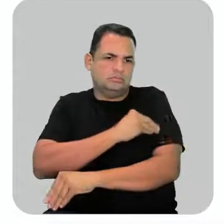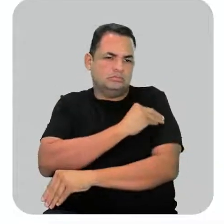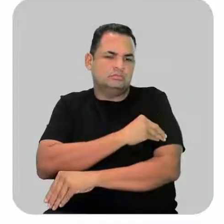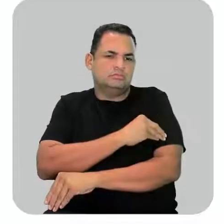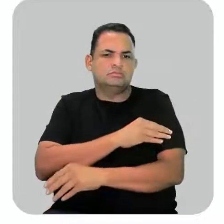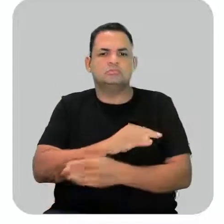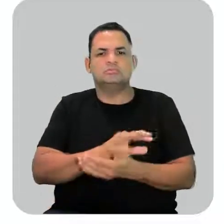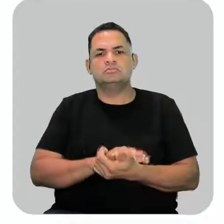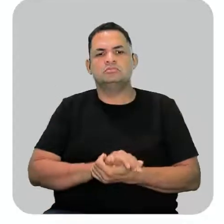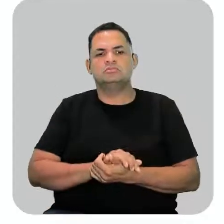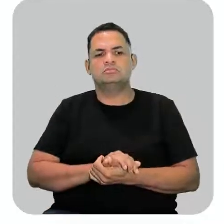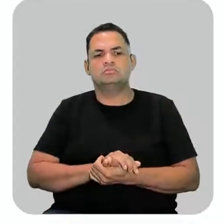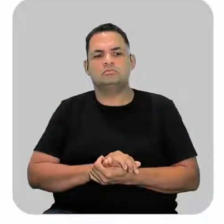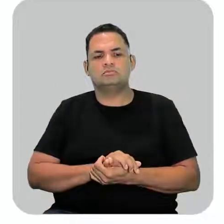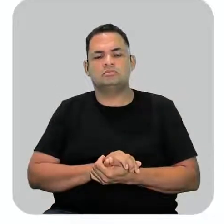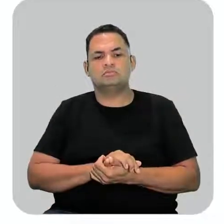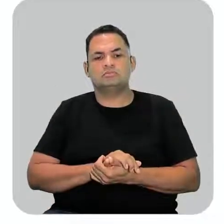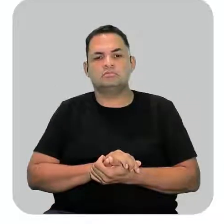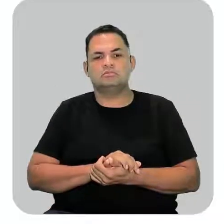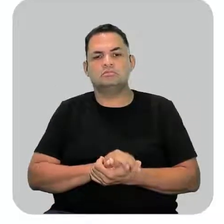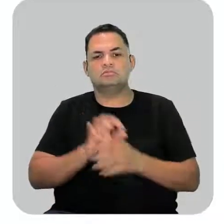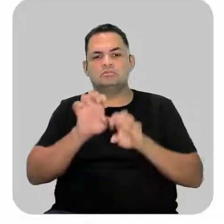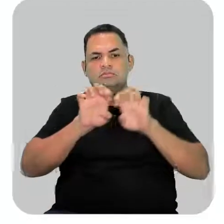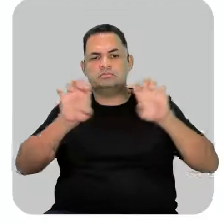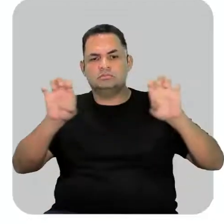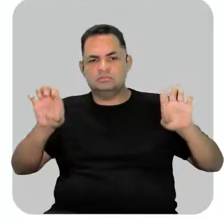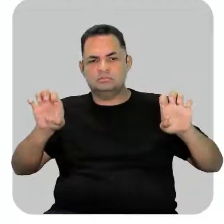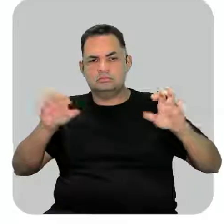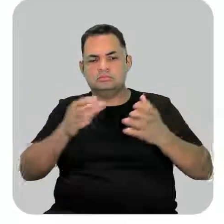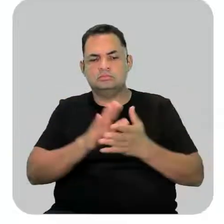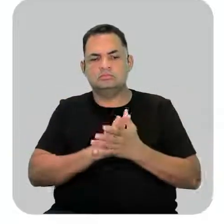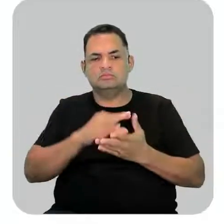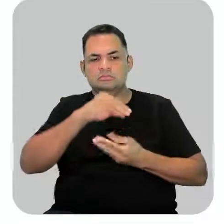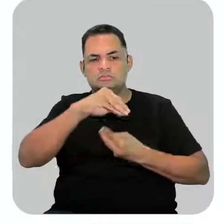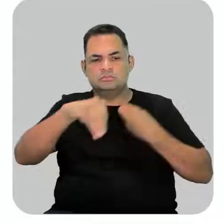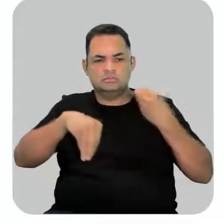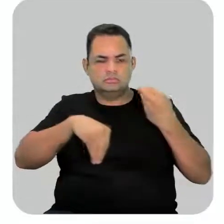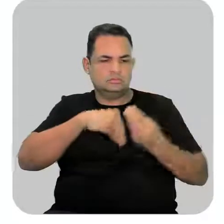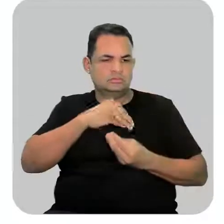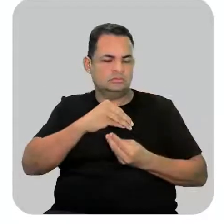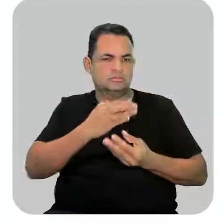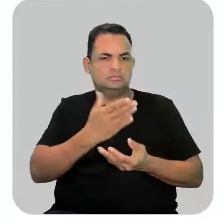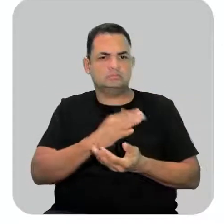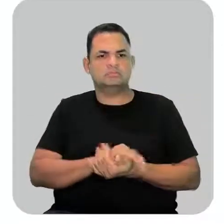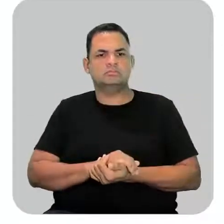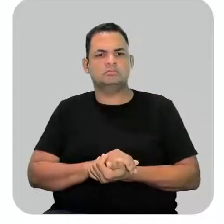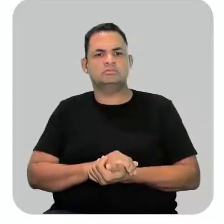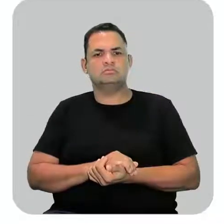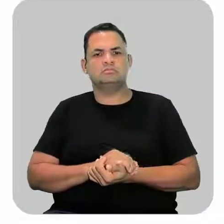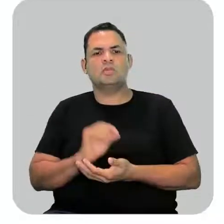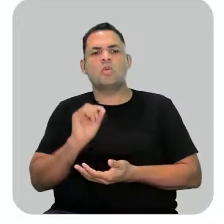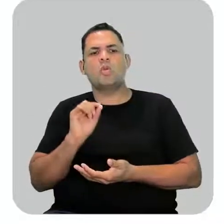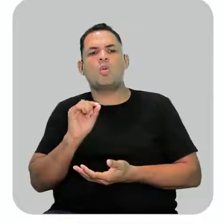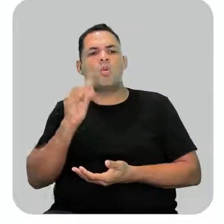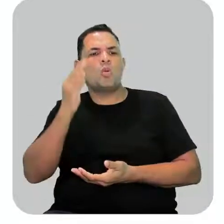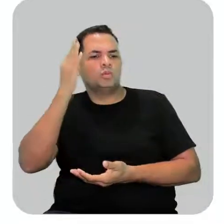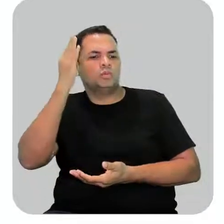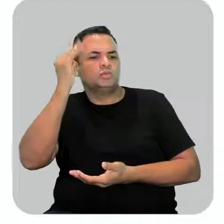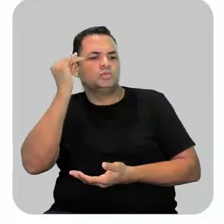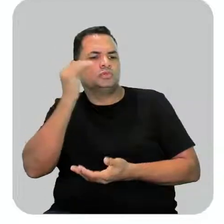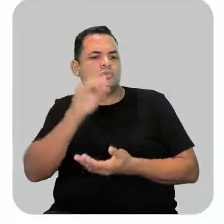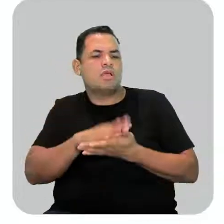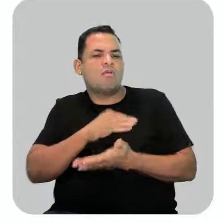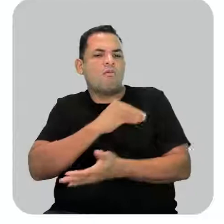E aí ele me dá essa estrutura aqui desse composto carbônico. Como que eu sei que é de fato